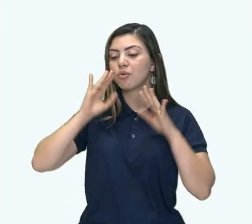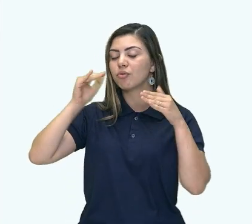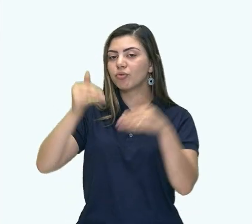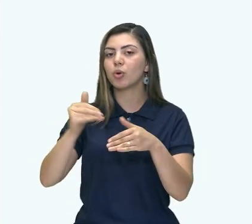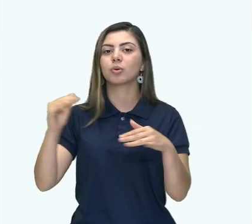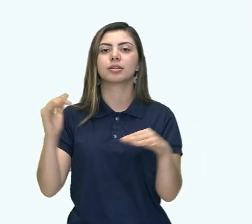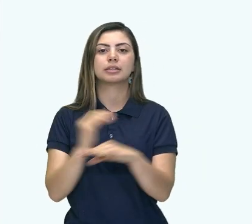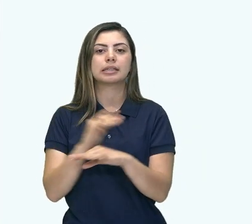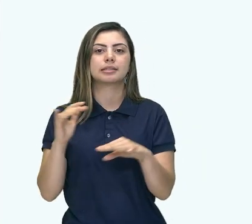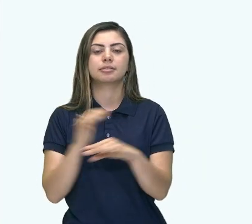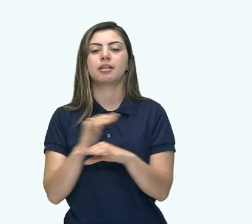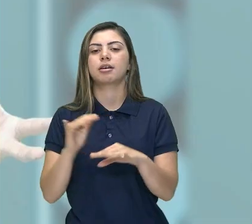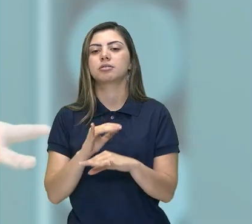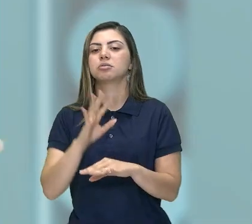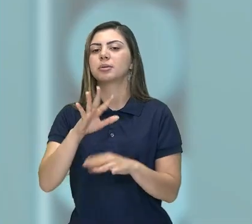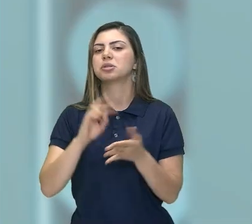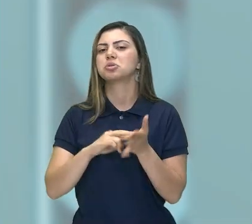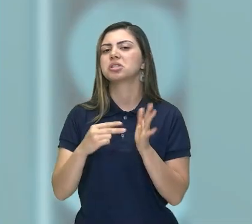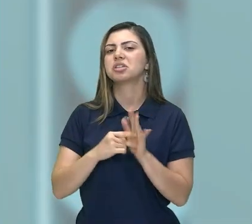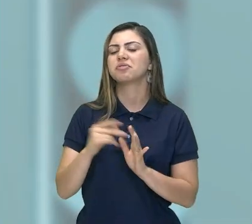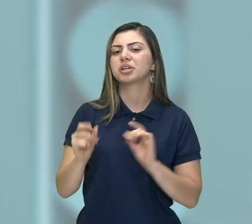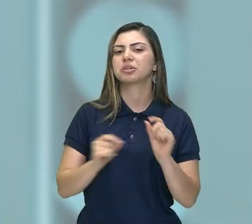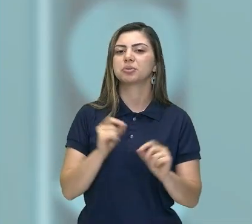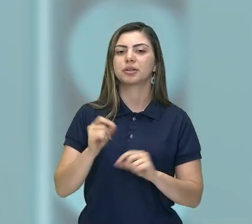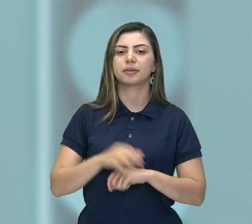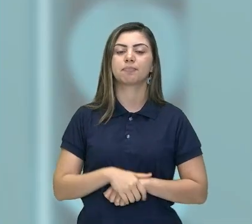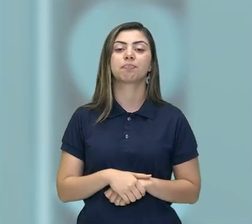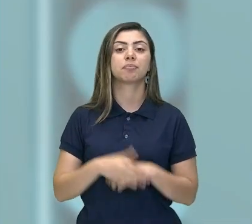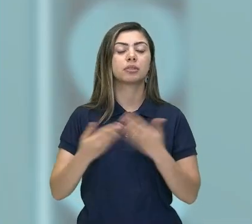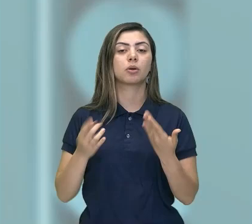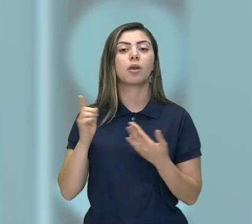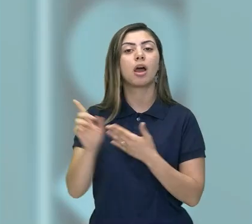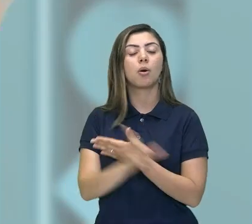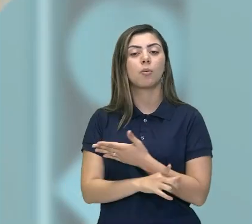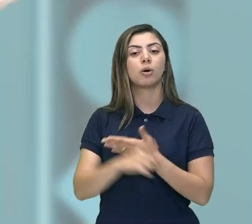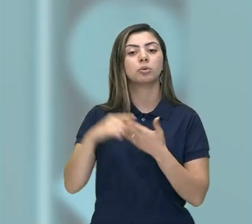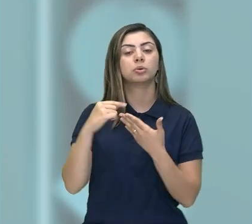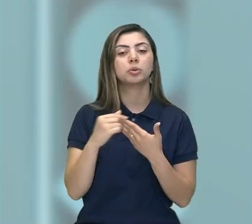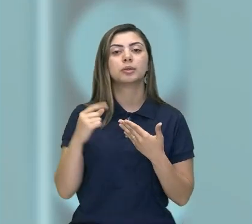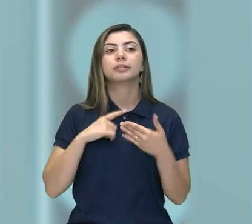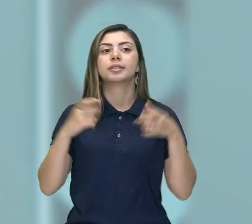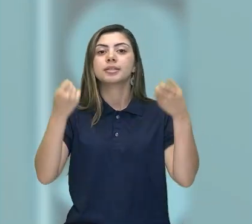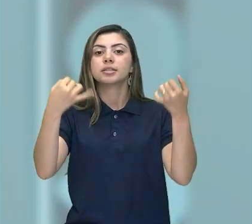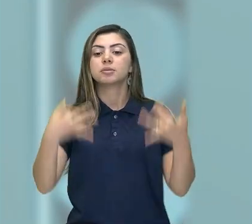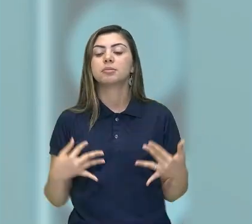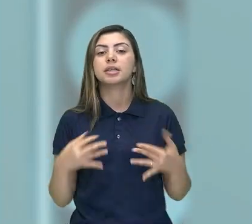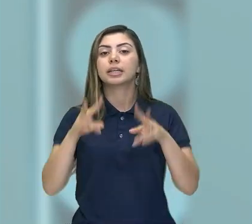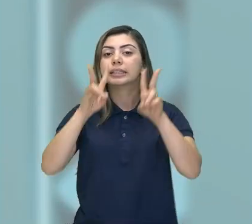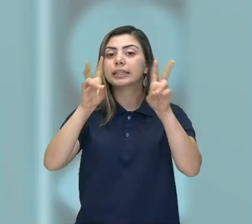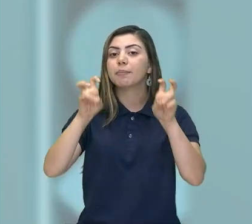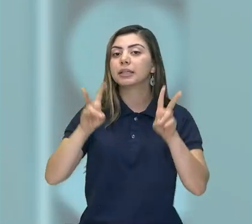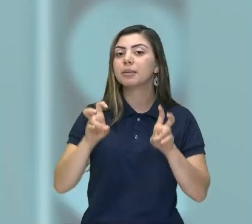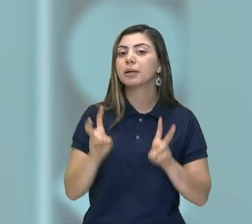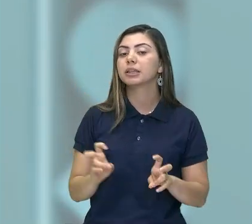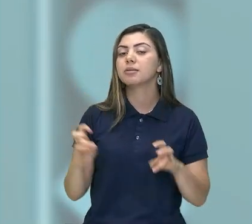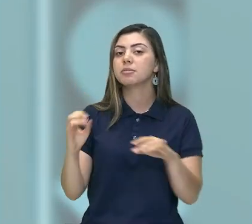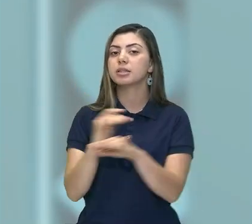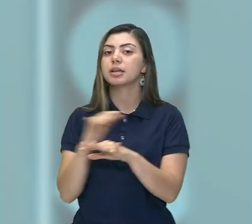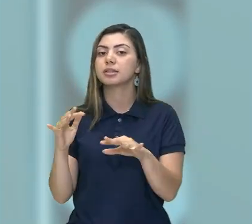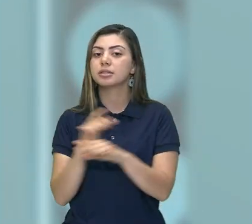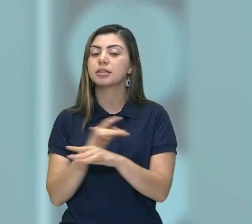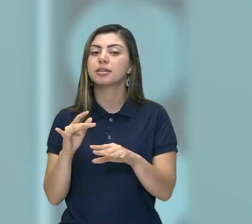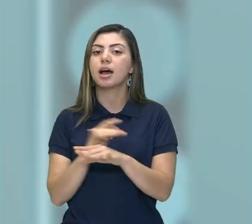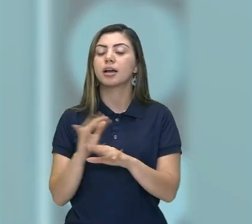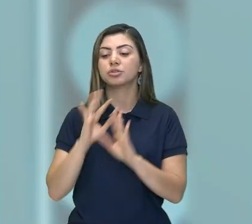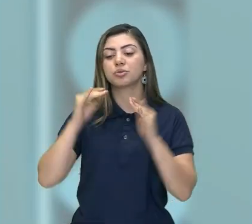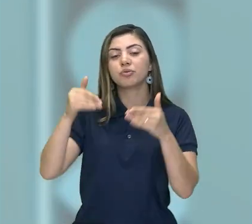que significa essa tendência mais urbana? O autor vai tratar de questões da cidade, não é? Para falar de